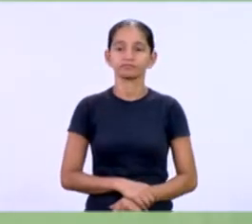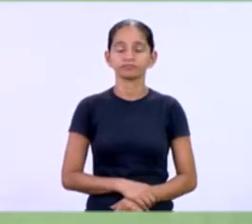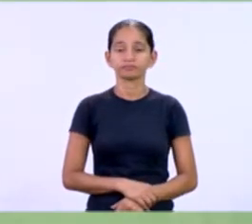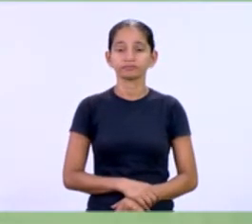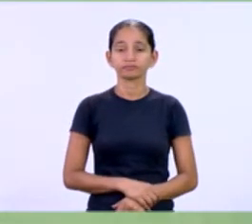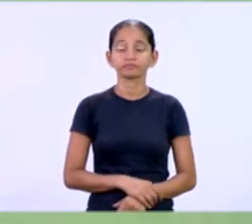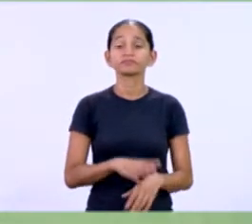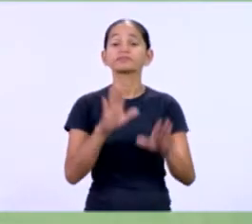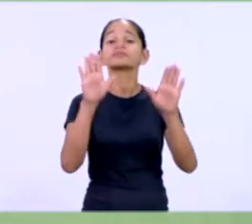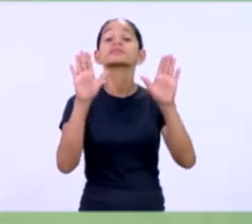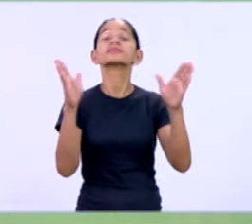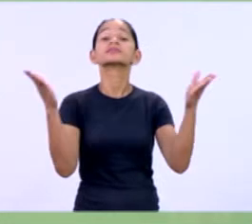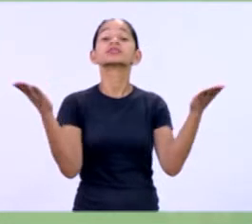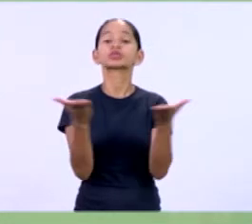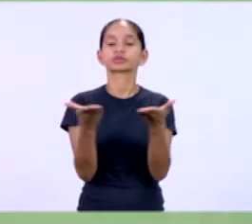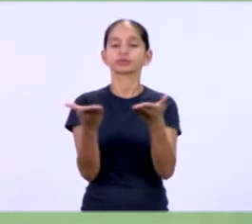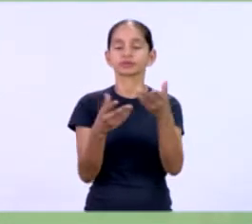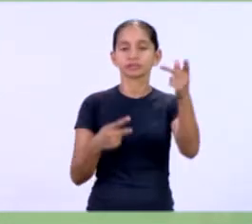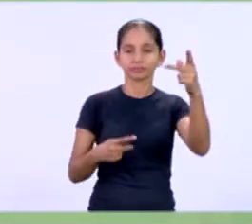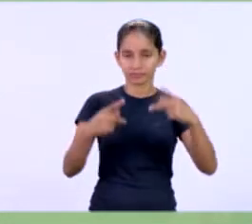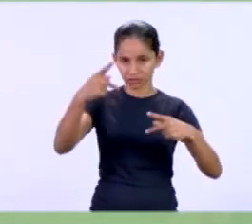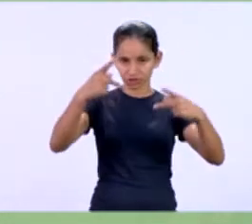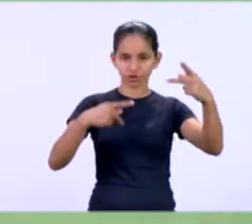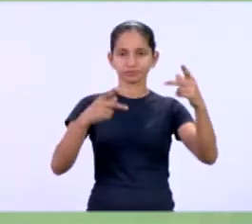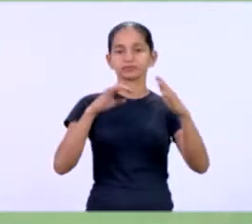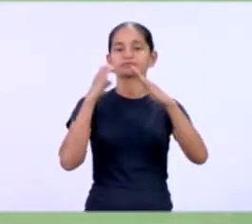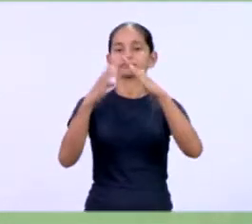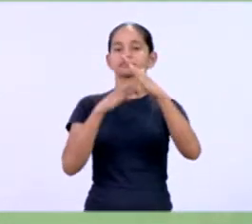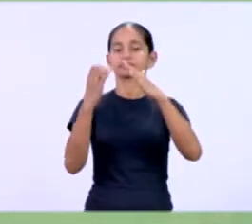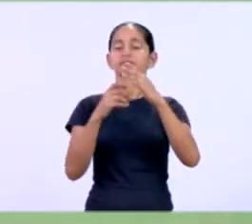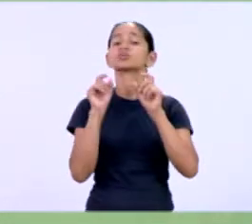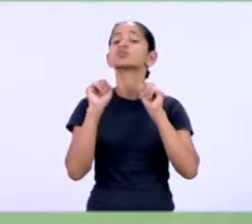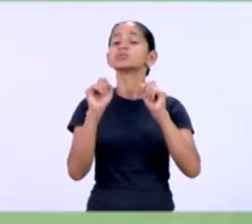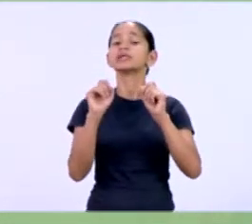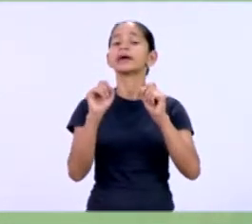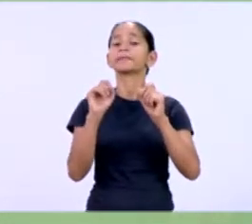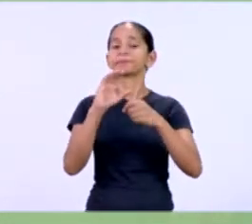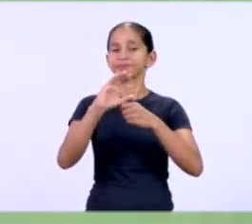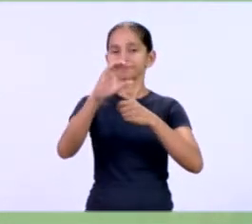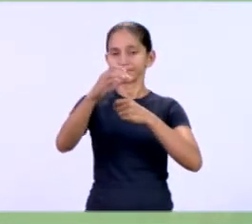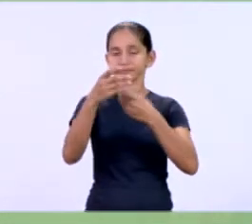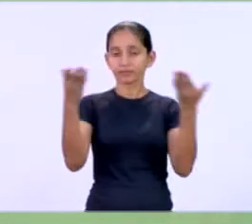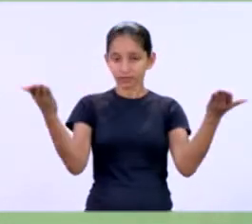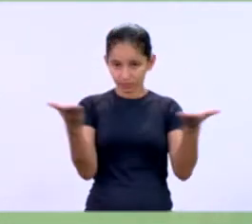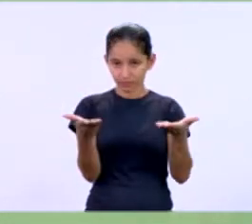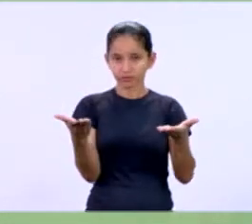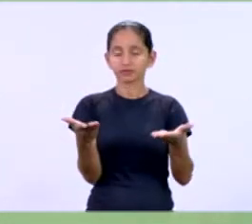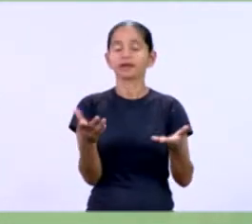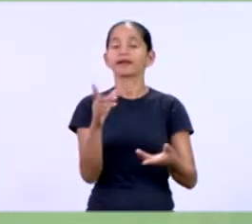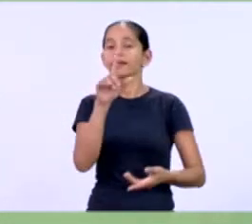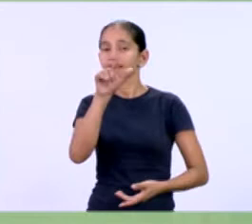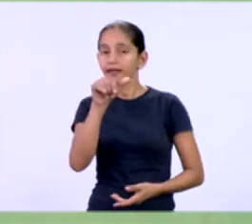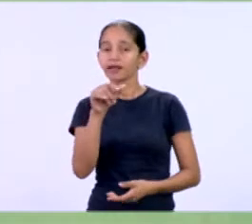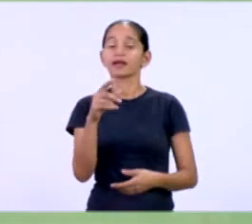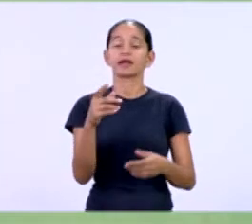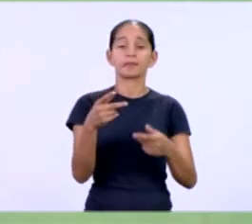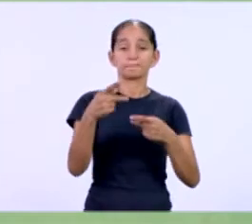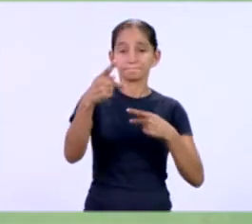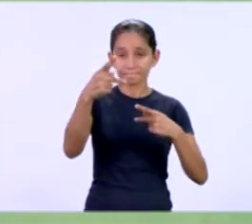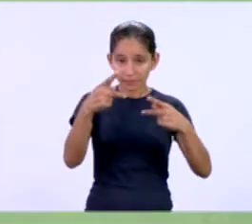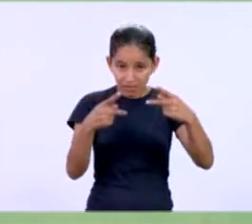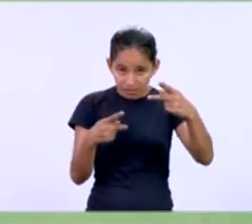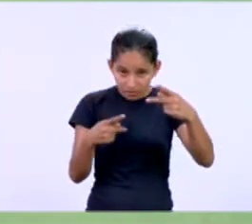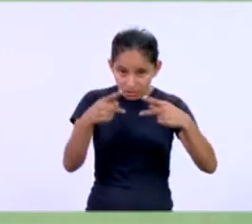Falar um pouquinho agora de planejamento empresarial. Primeiro conceito, o que é? Planejamento